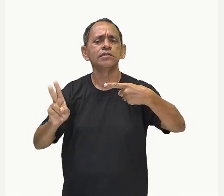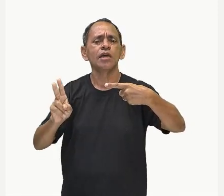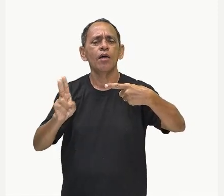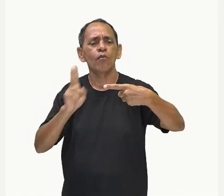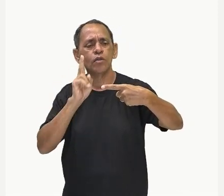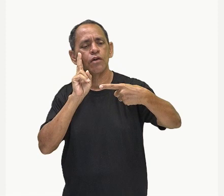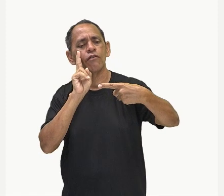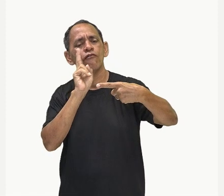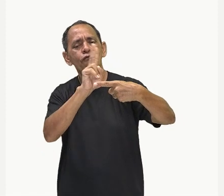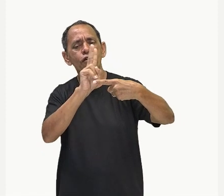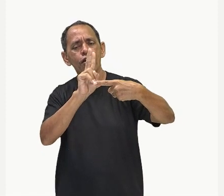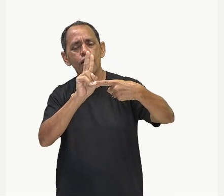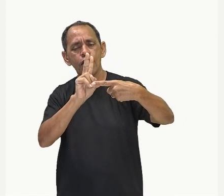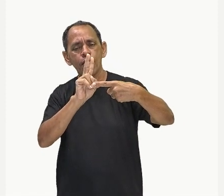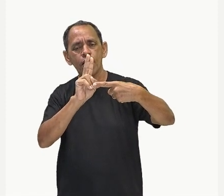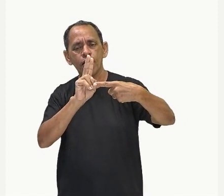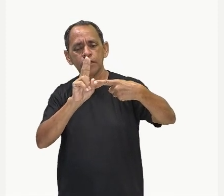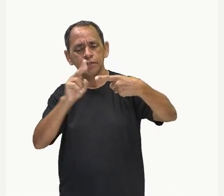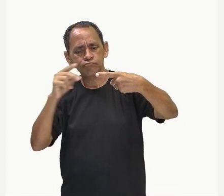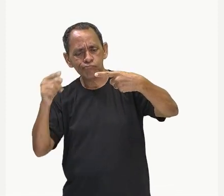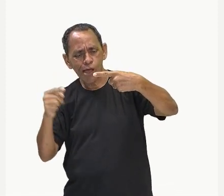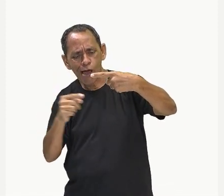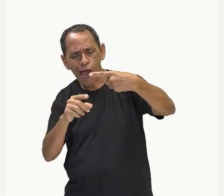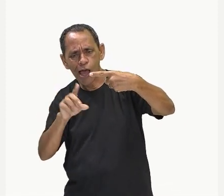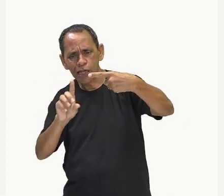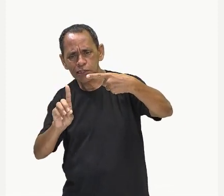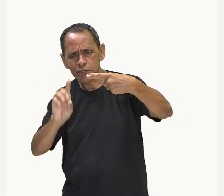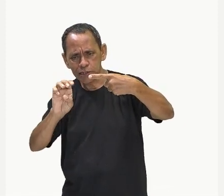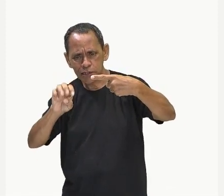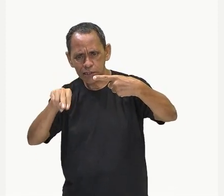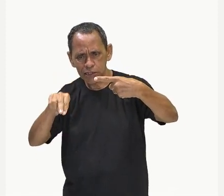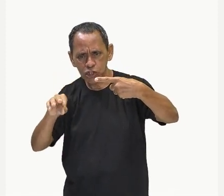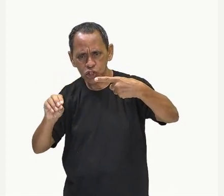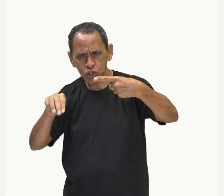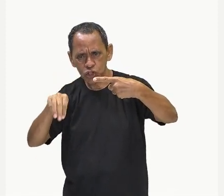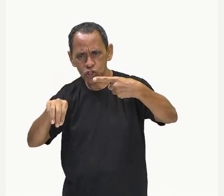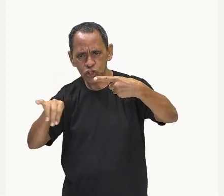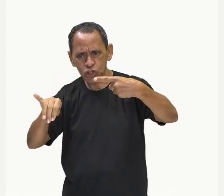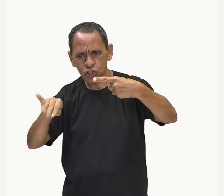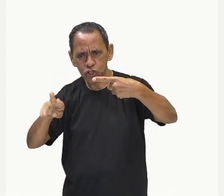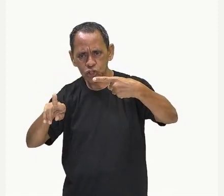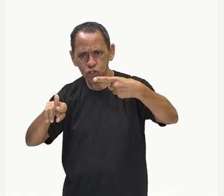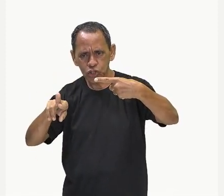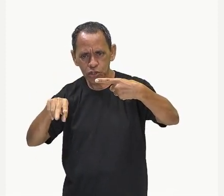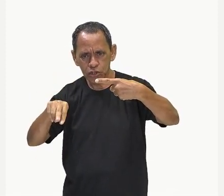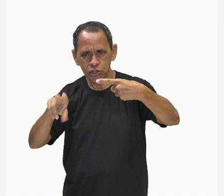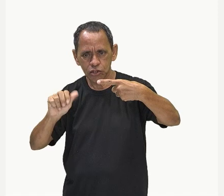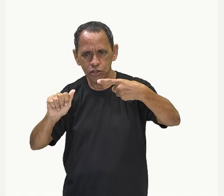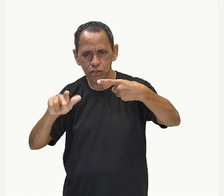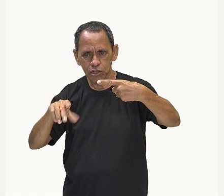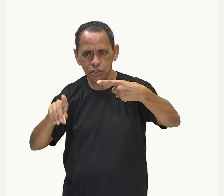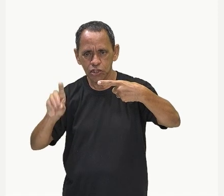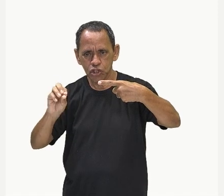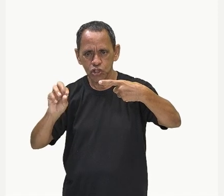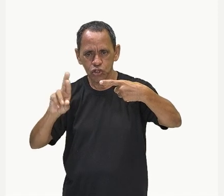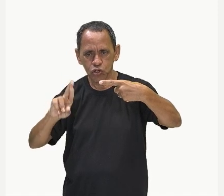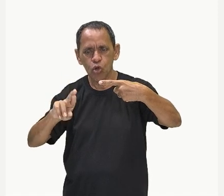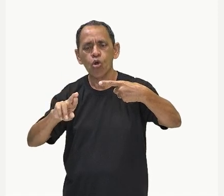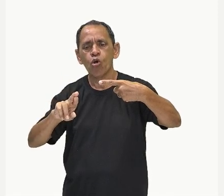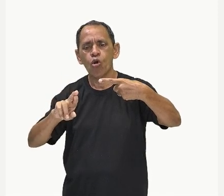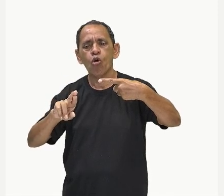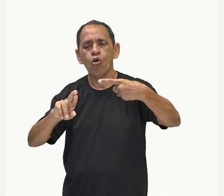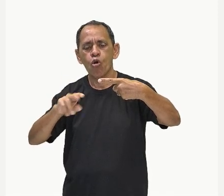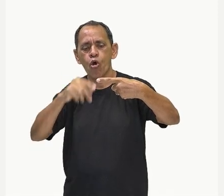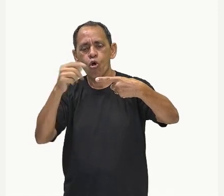palavra denominador, estamos nos referindo a este número que fica embaixo